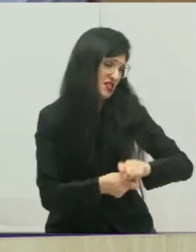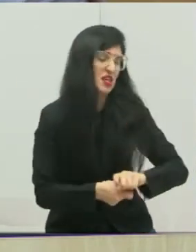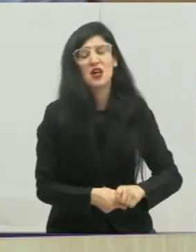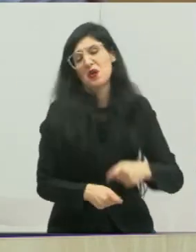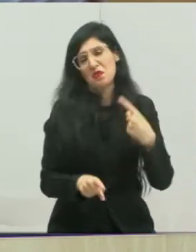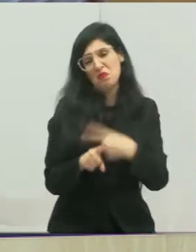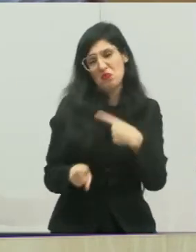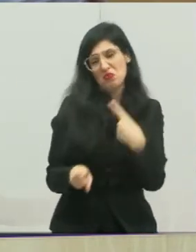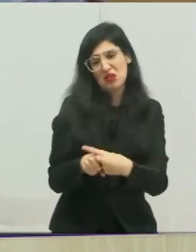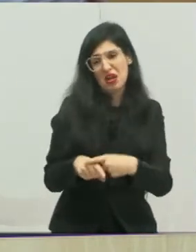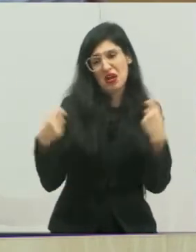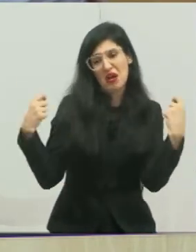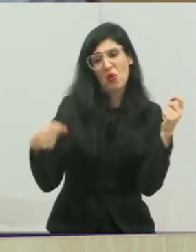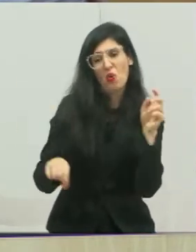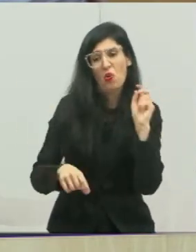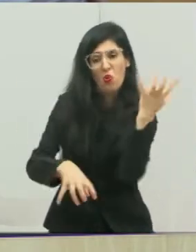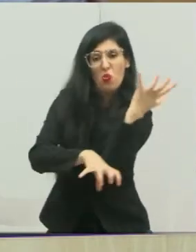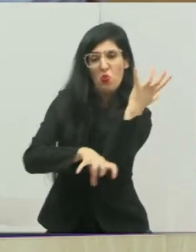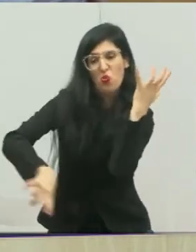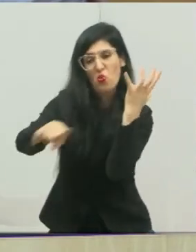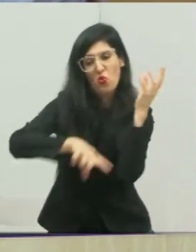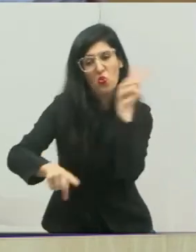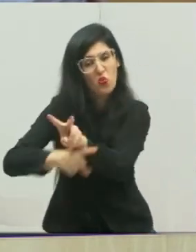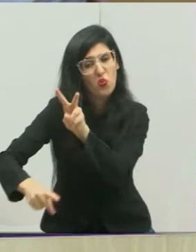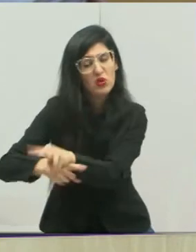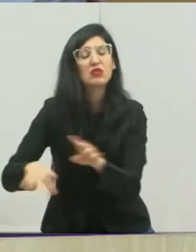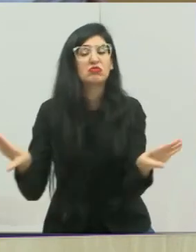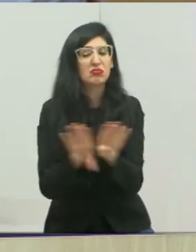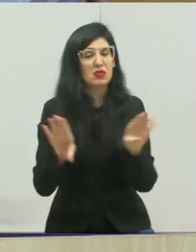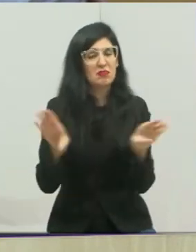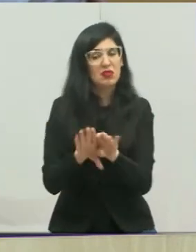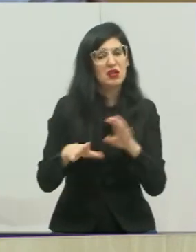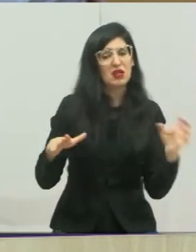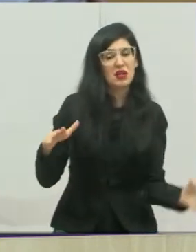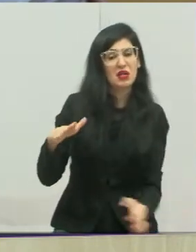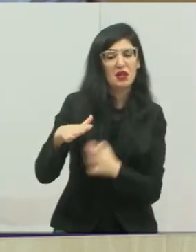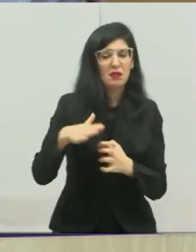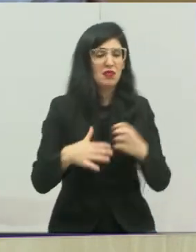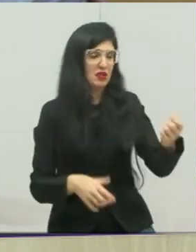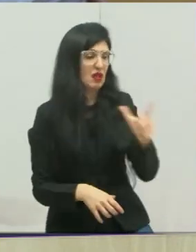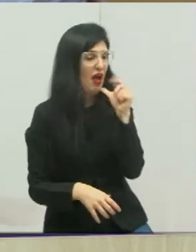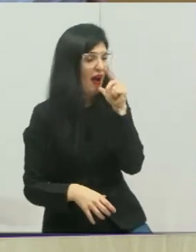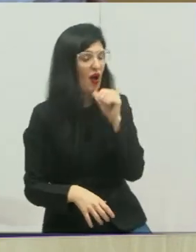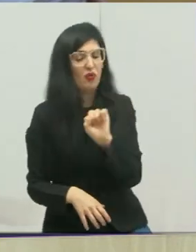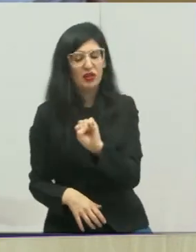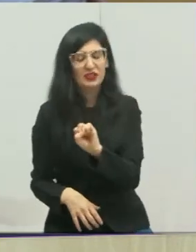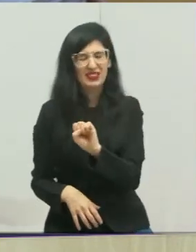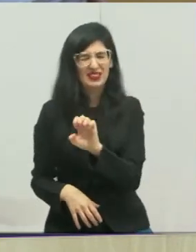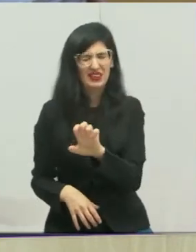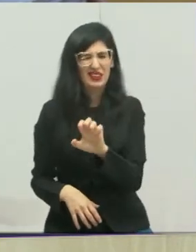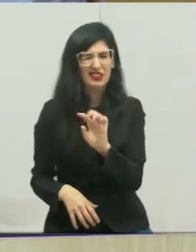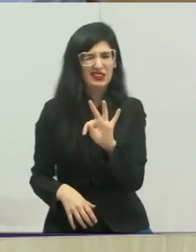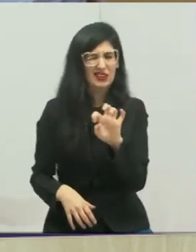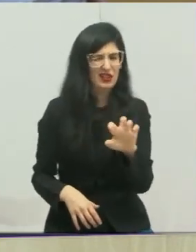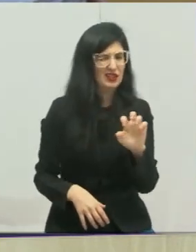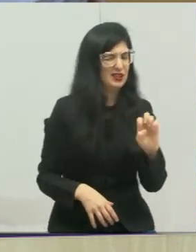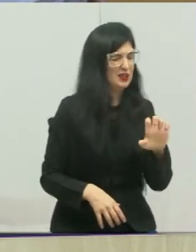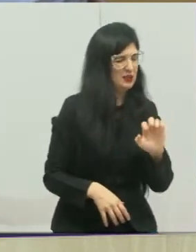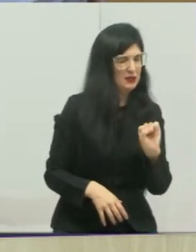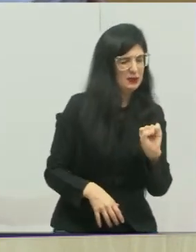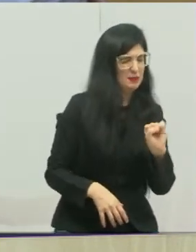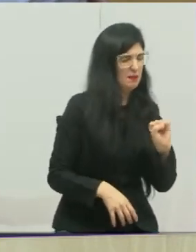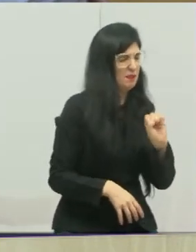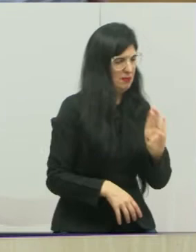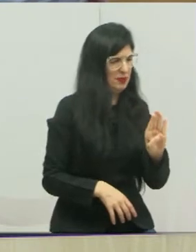de preservação ambiental e pela CETESB, por completa indiferença à situação ali levantada, fazendo do local um espetáculo